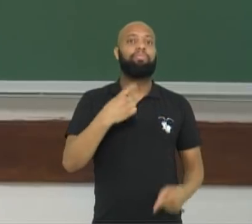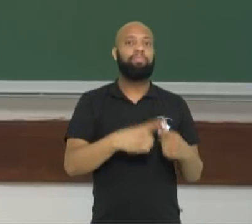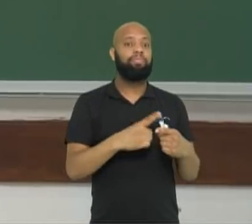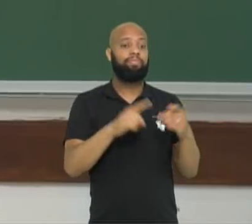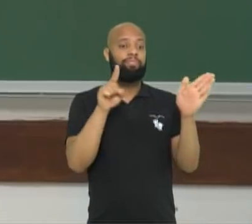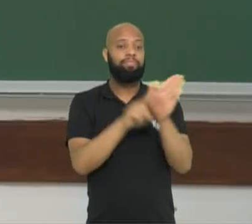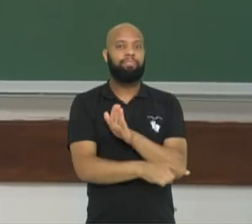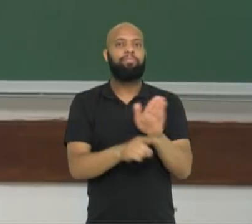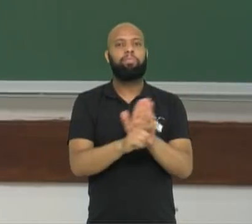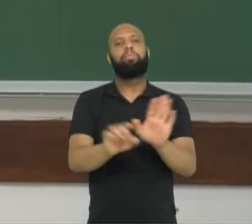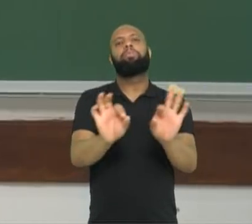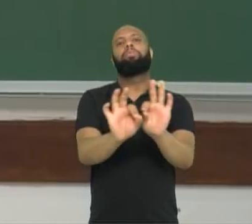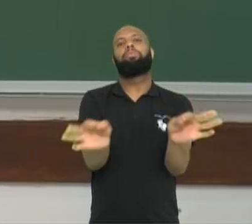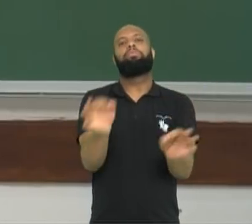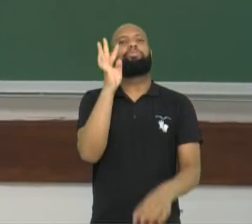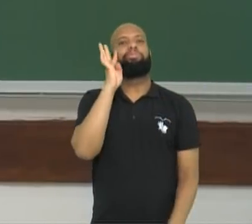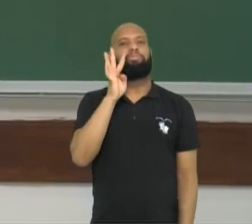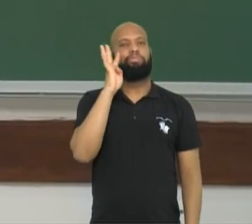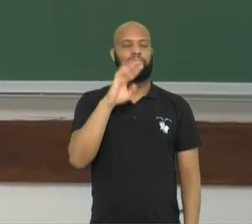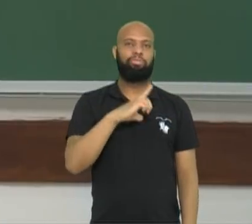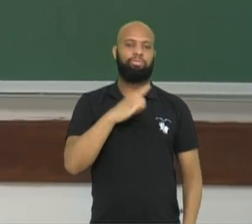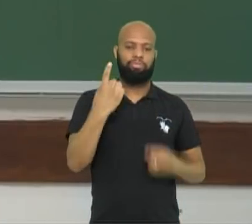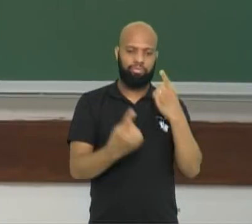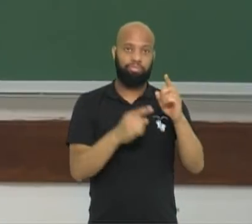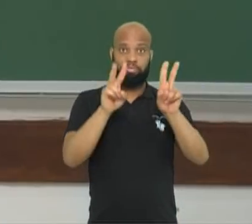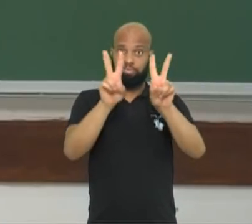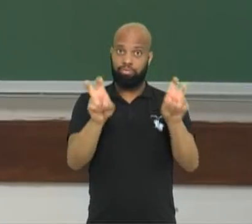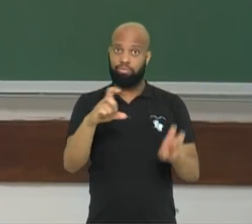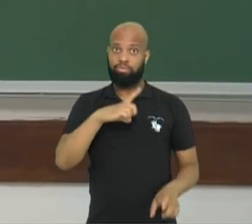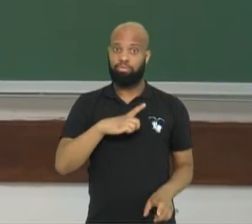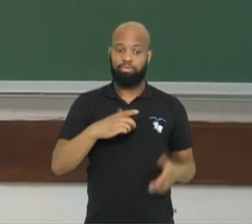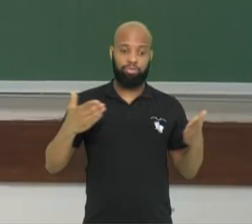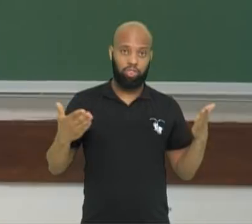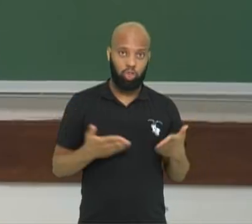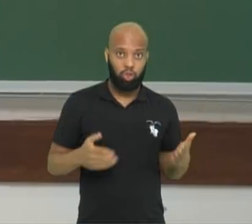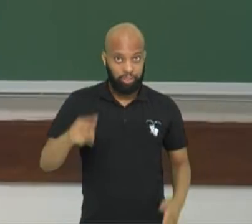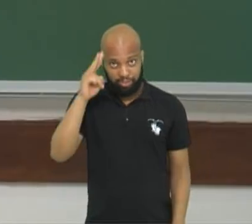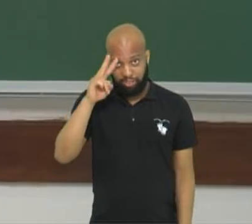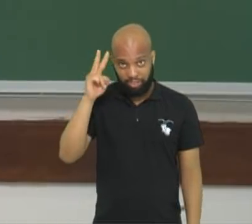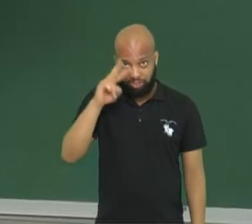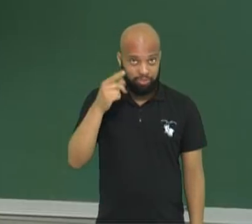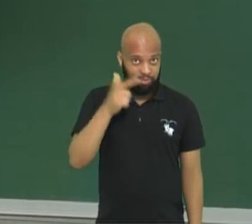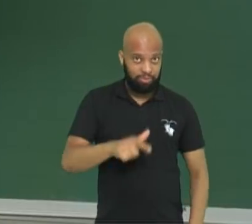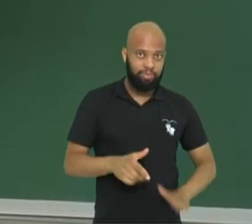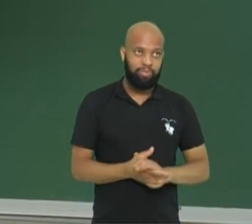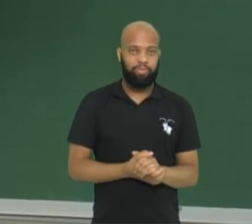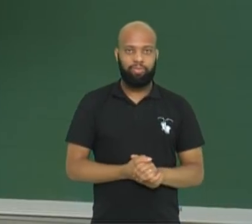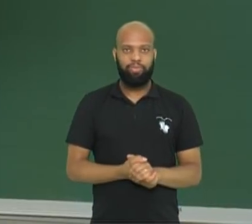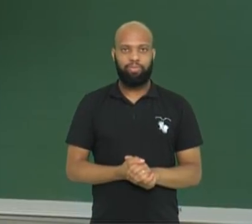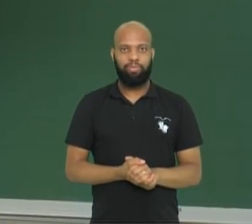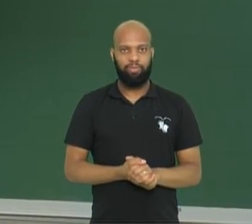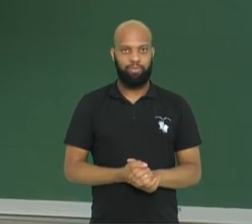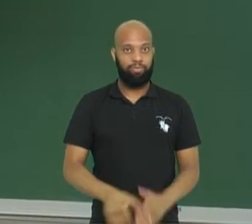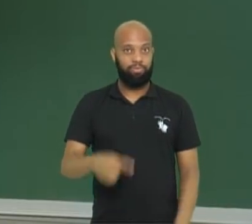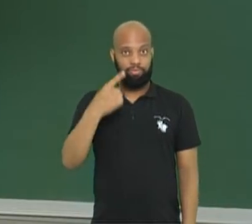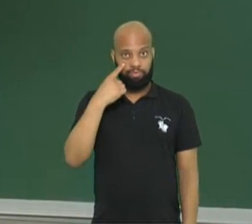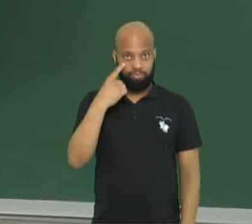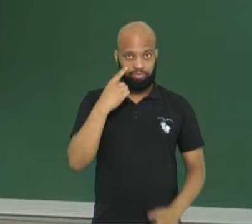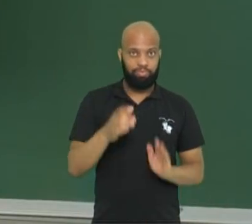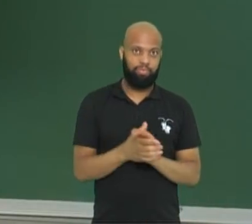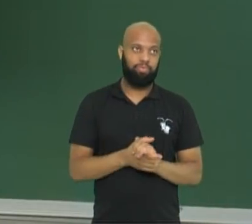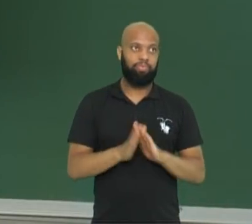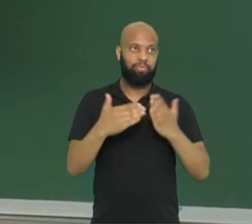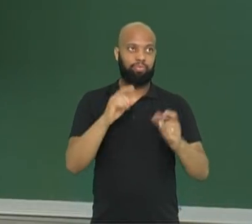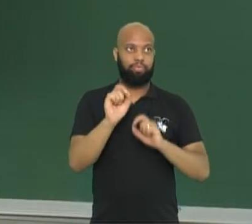bem simples, bem legal, né? Qual era o tema então do nosso causo? E aí? Olha lá,